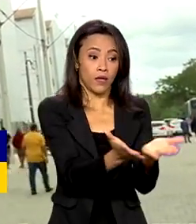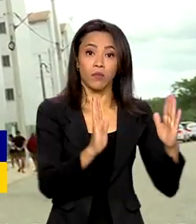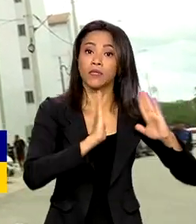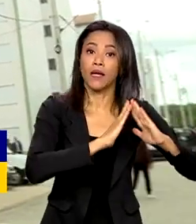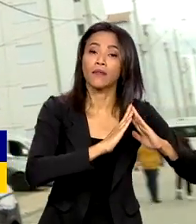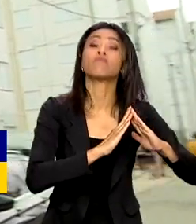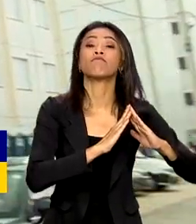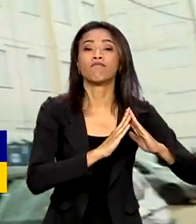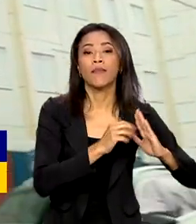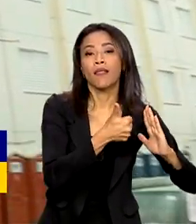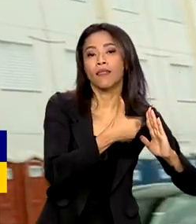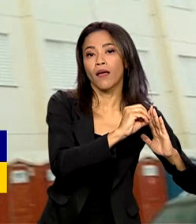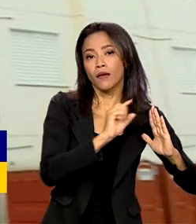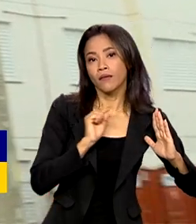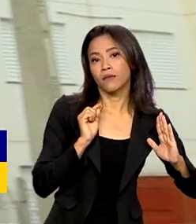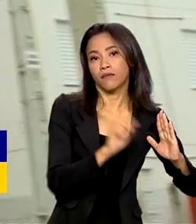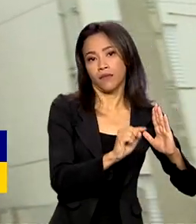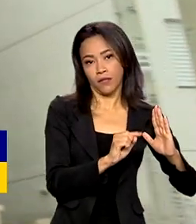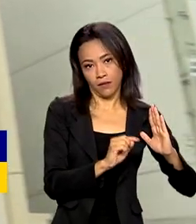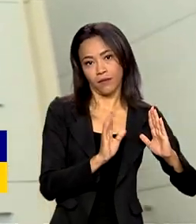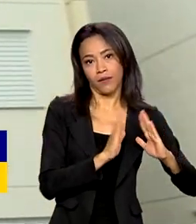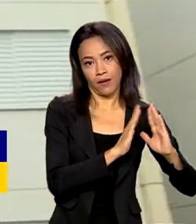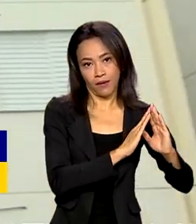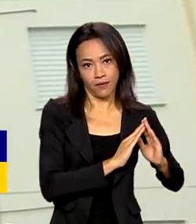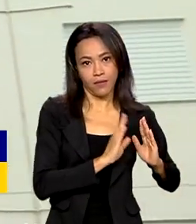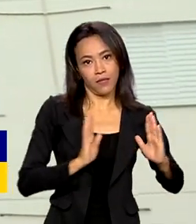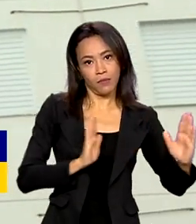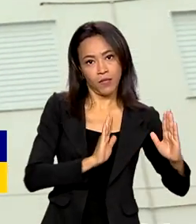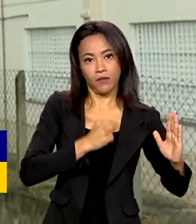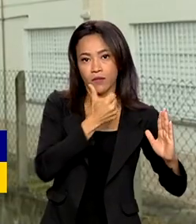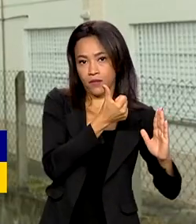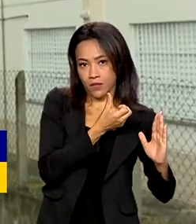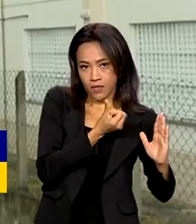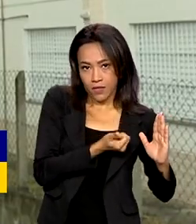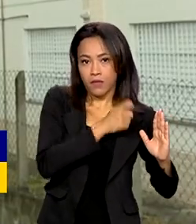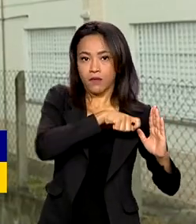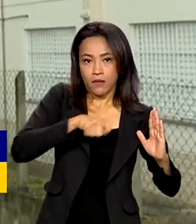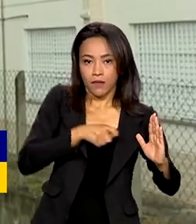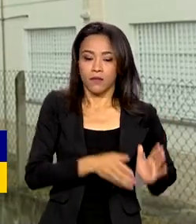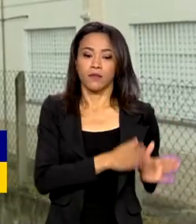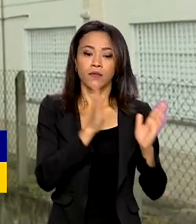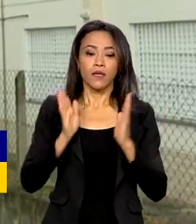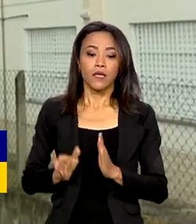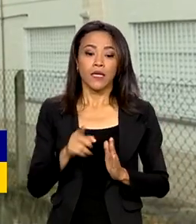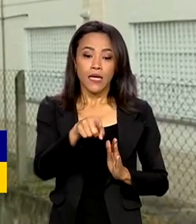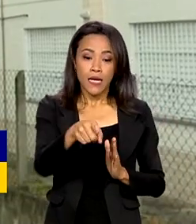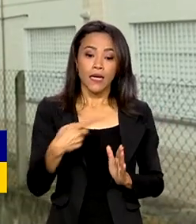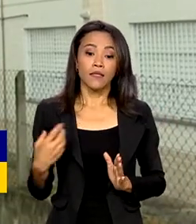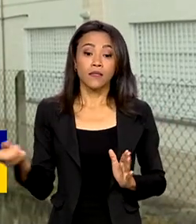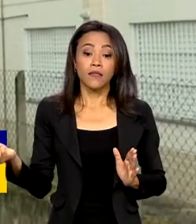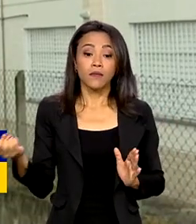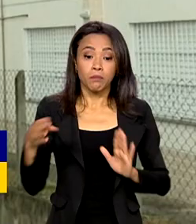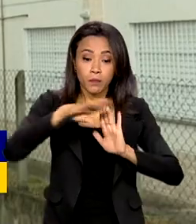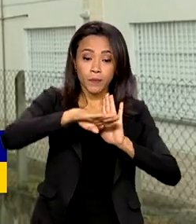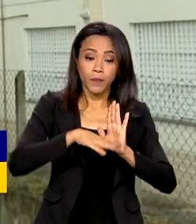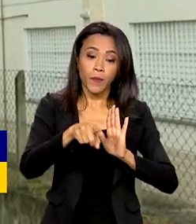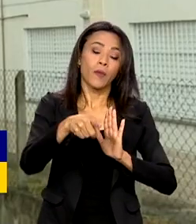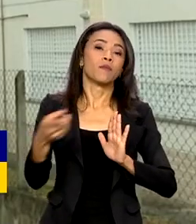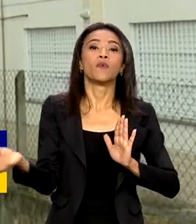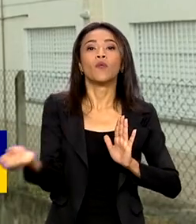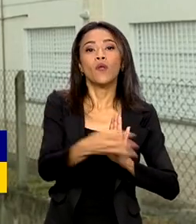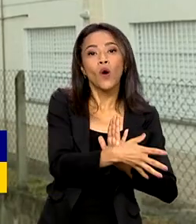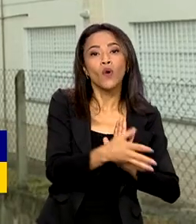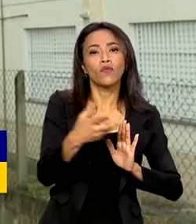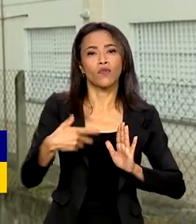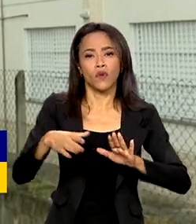cerca de 10 mil unidades habitacionais nesses primeiros seis meses os Empreendimentos deste novo Minha Casa Minha Vida estão